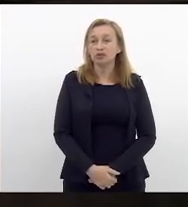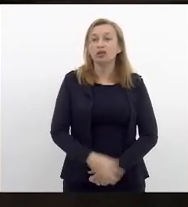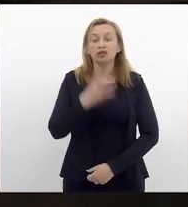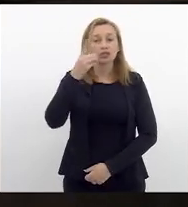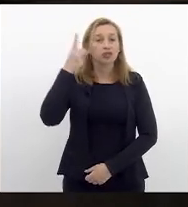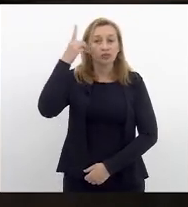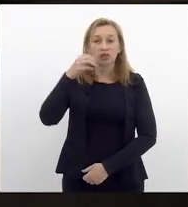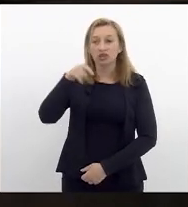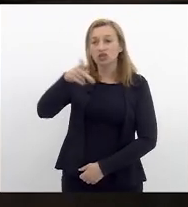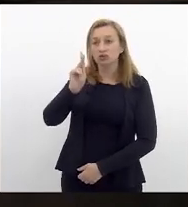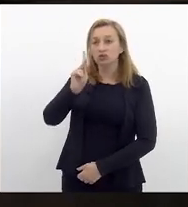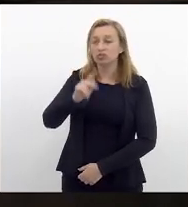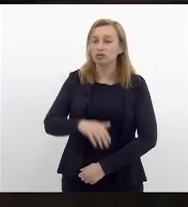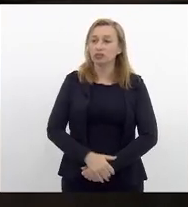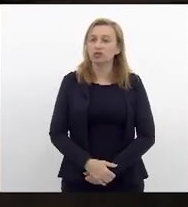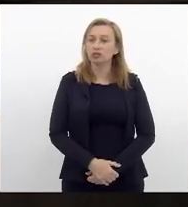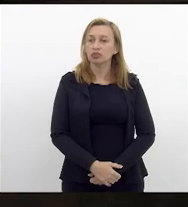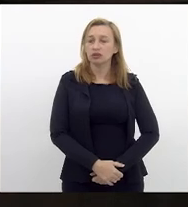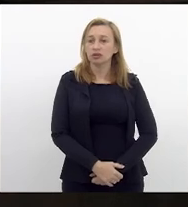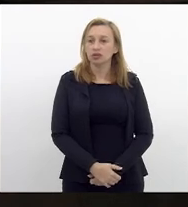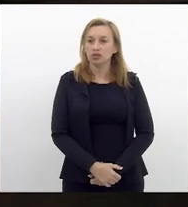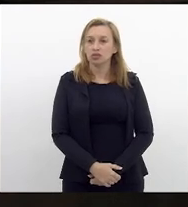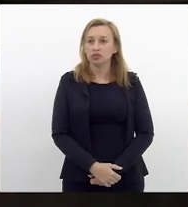Deputado Alexandre Knoploch.